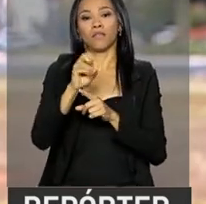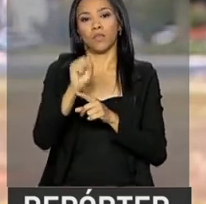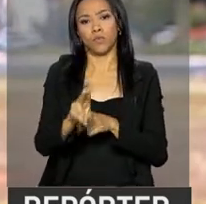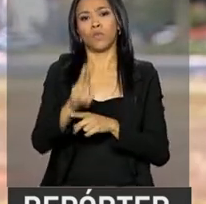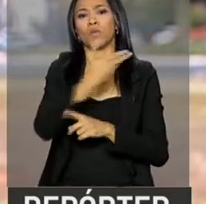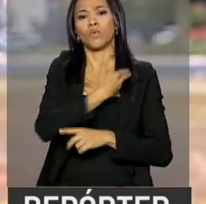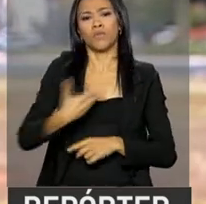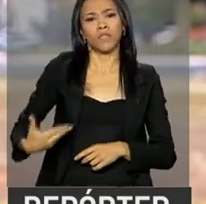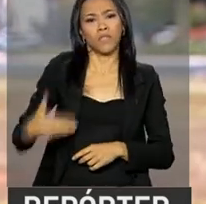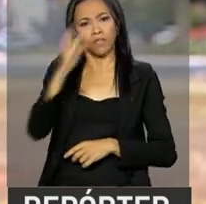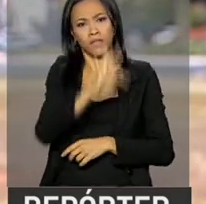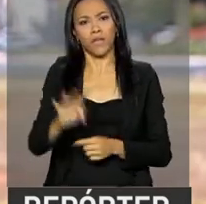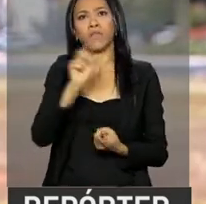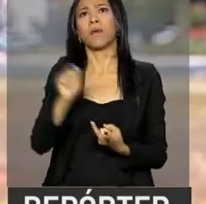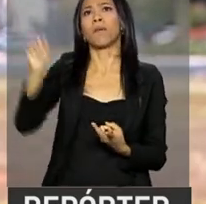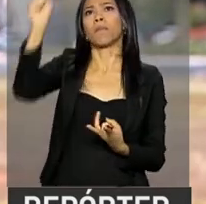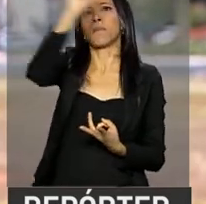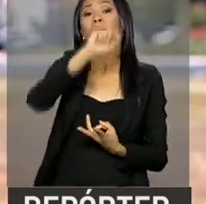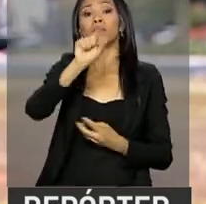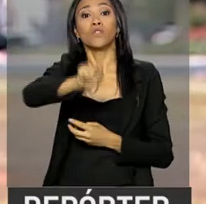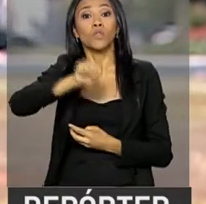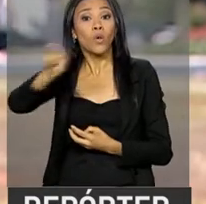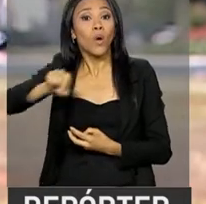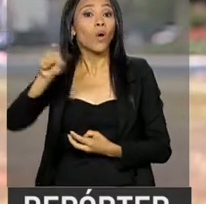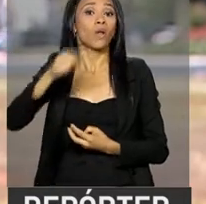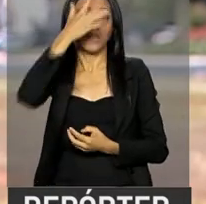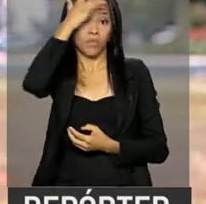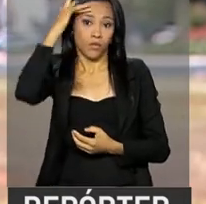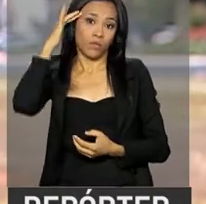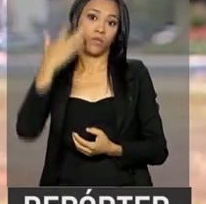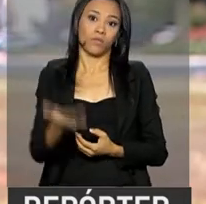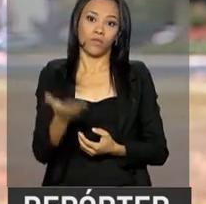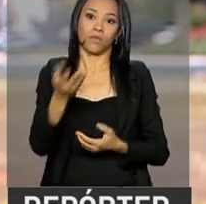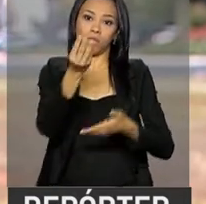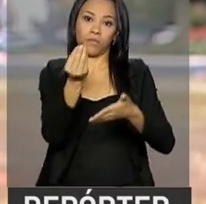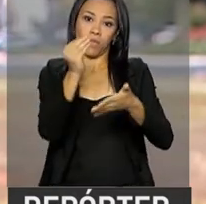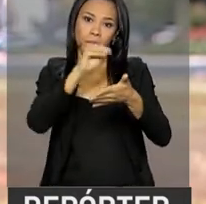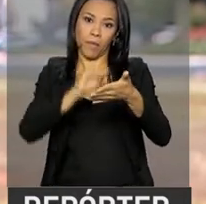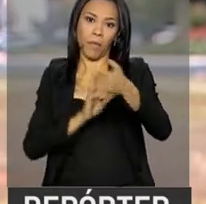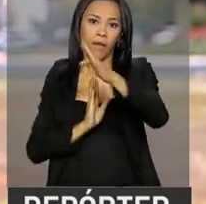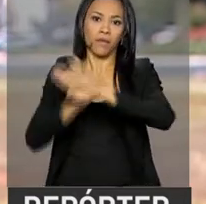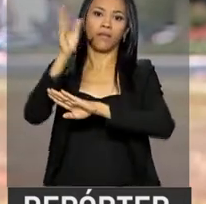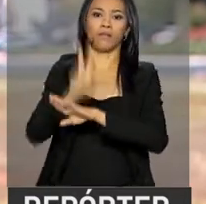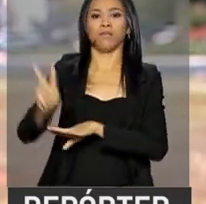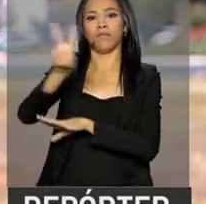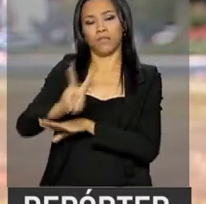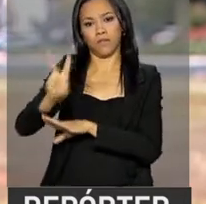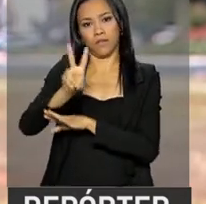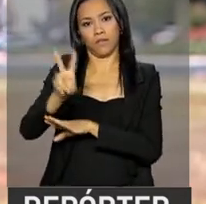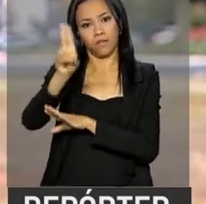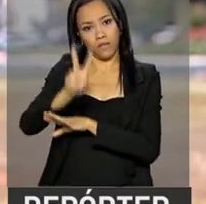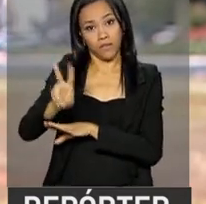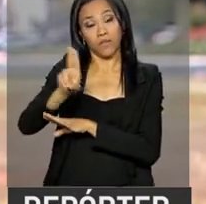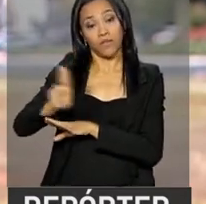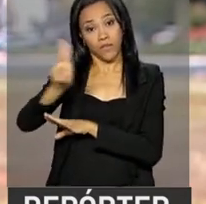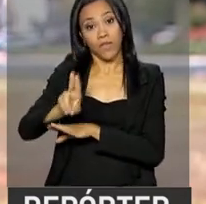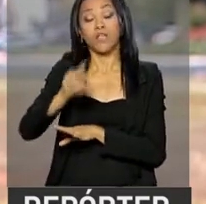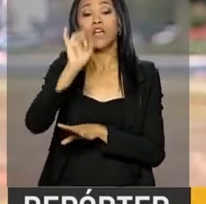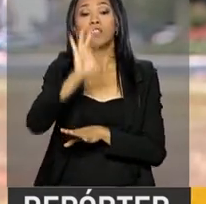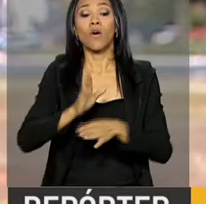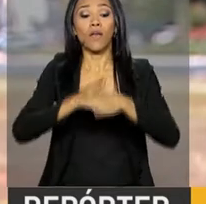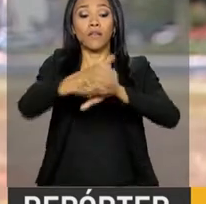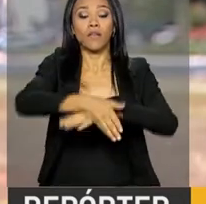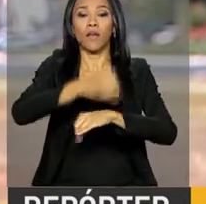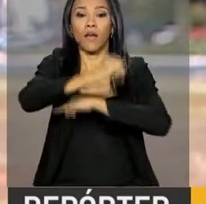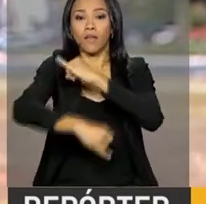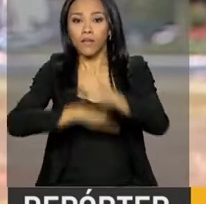públicas seleciona os participantes nome nacional do ensino médio para participar basta acessar a página